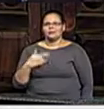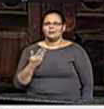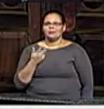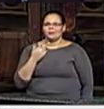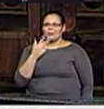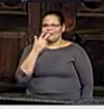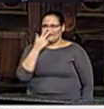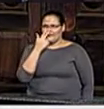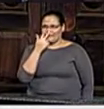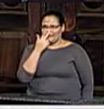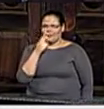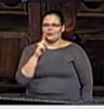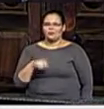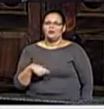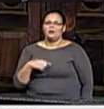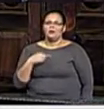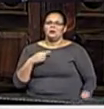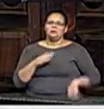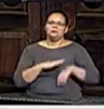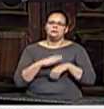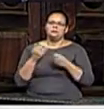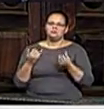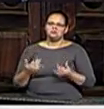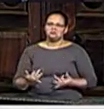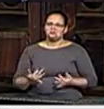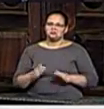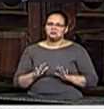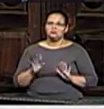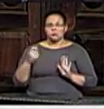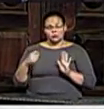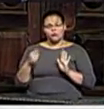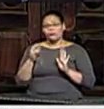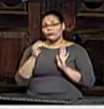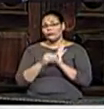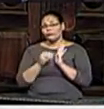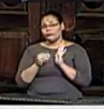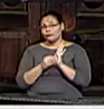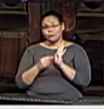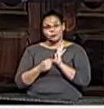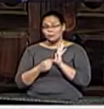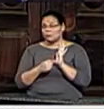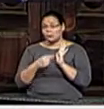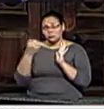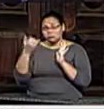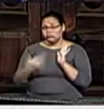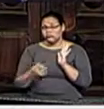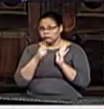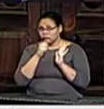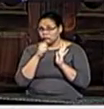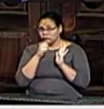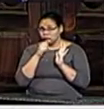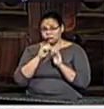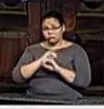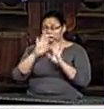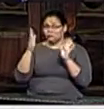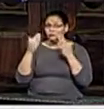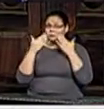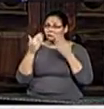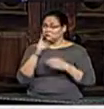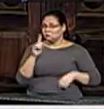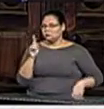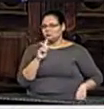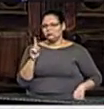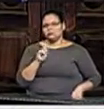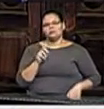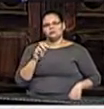Falece justificativa em todas as matérias. Falece transparência.